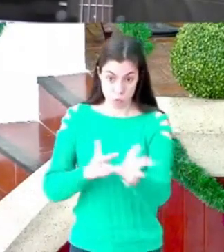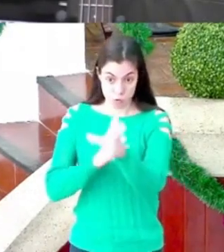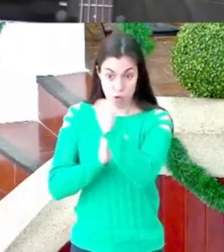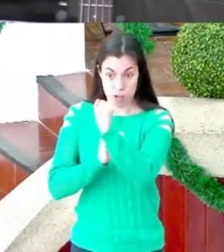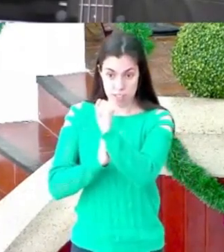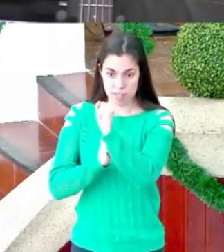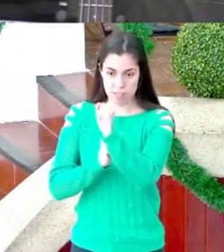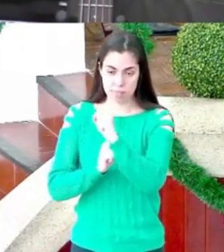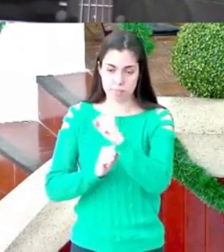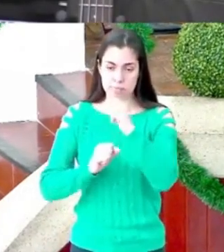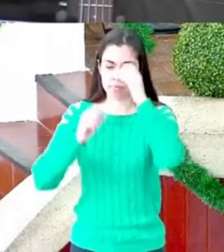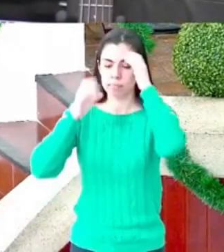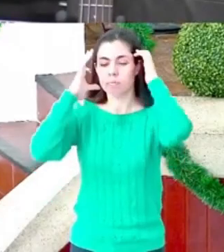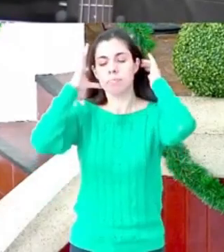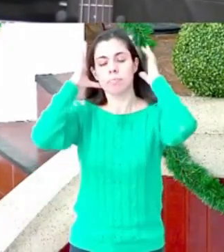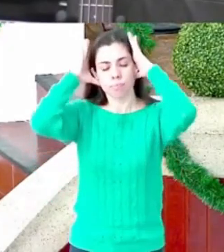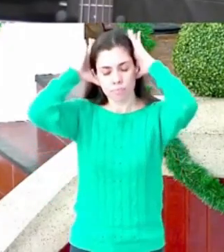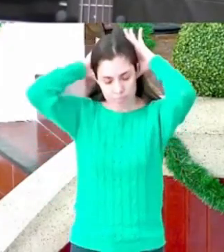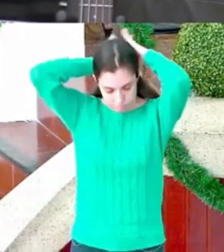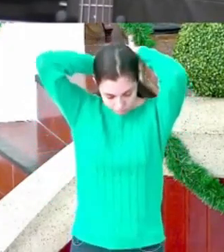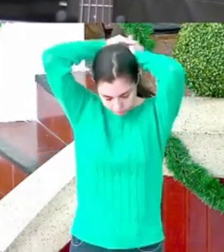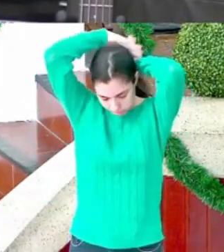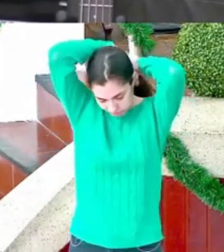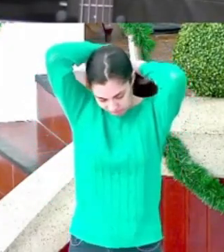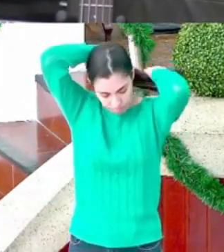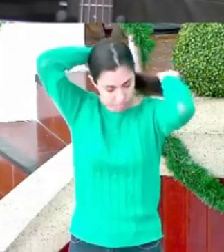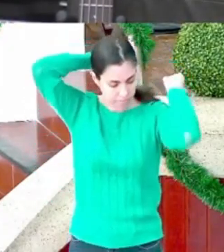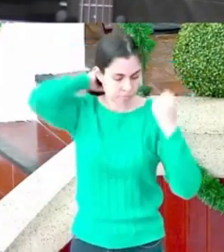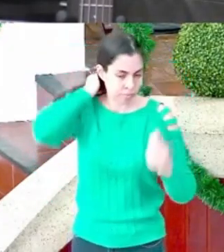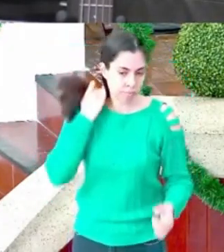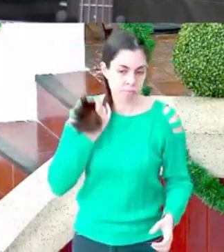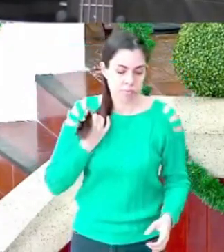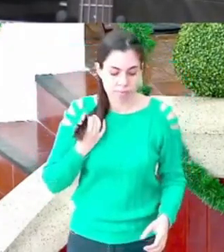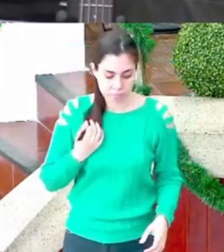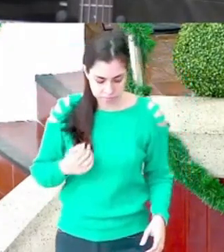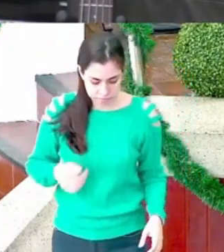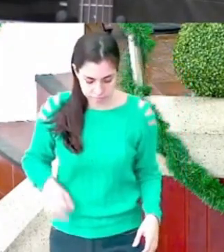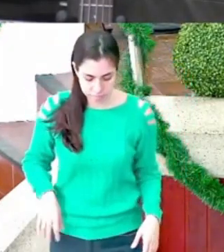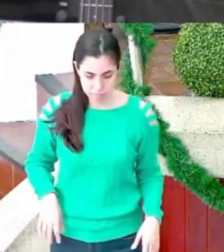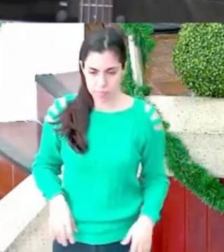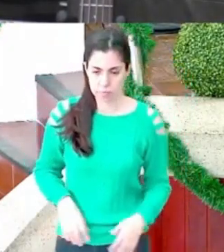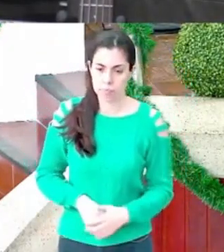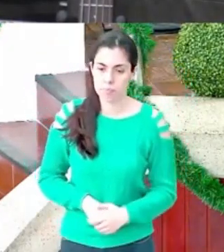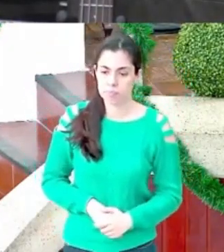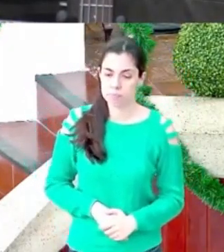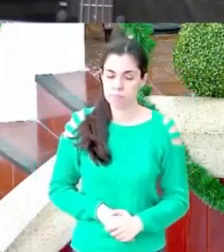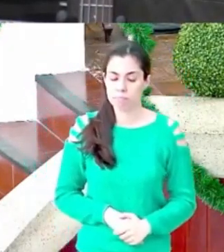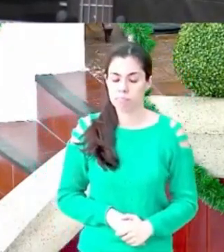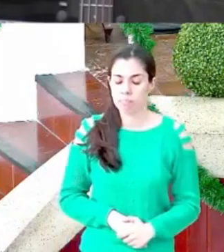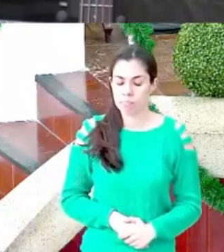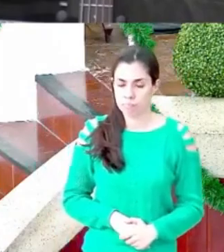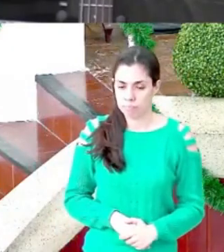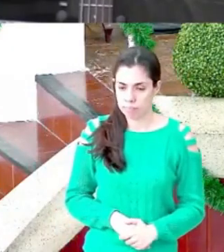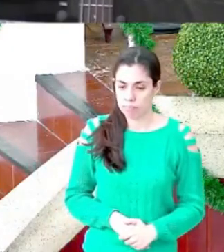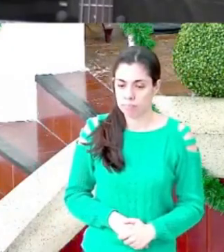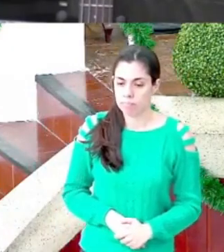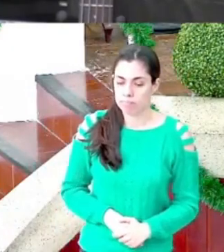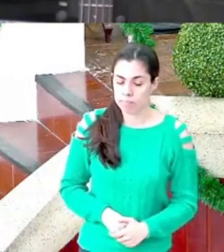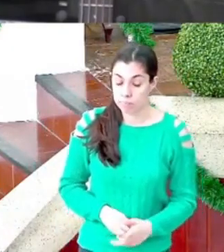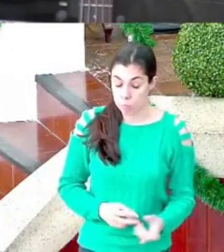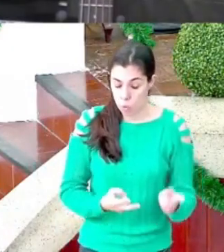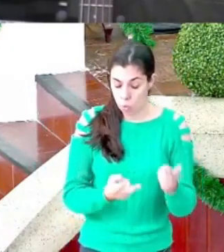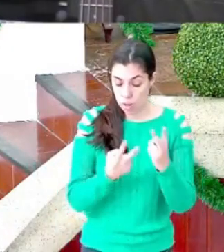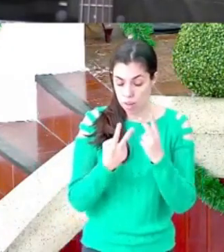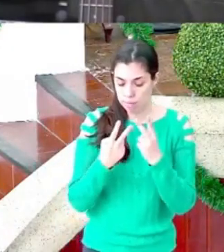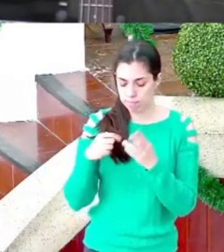Uma vida de autoexame, onde nós constantemente estamos avaliando as